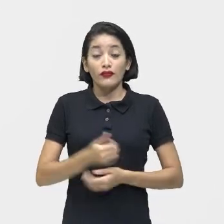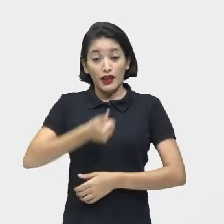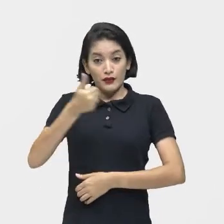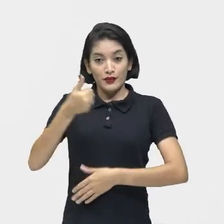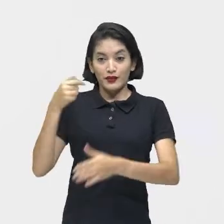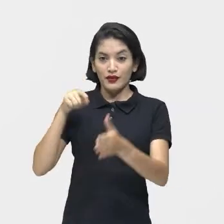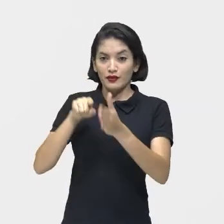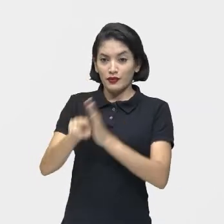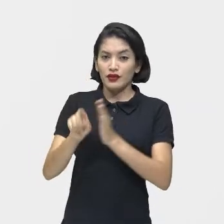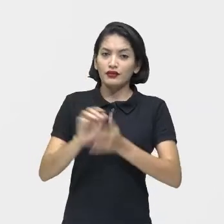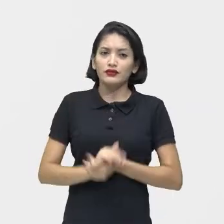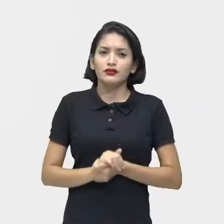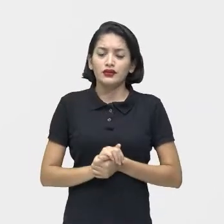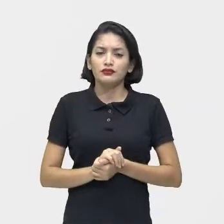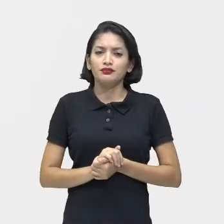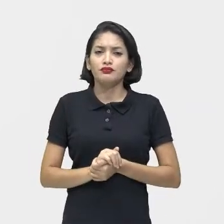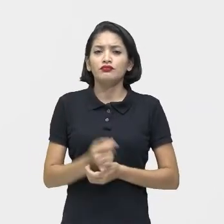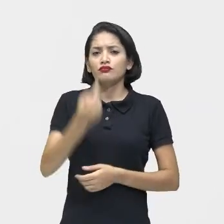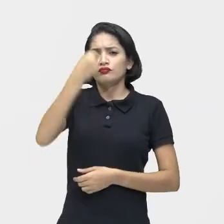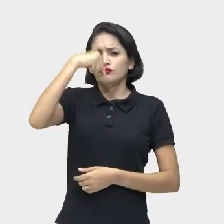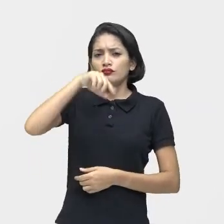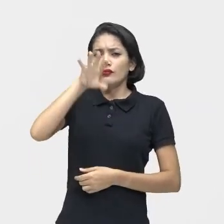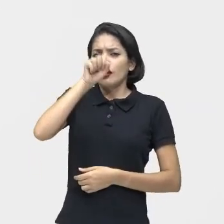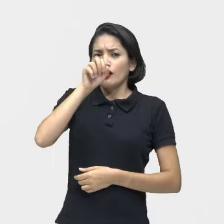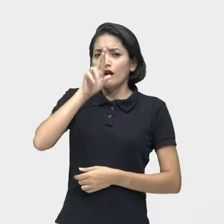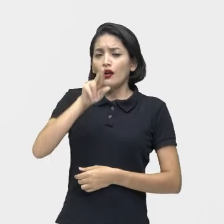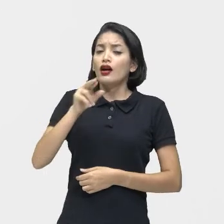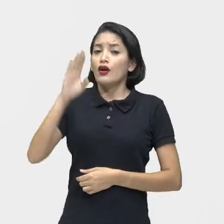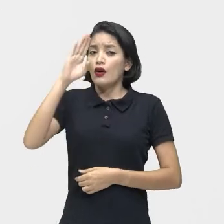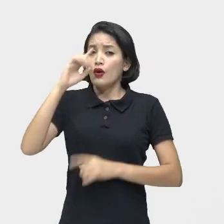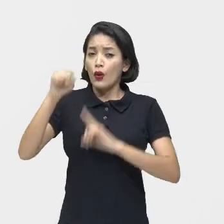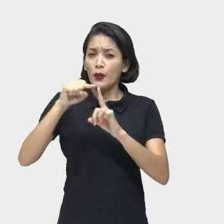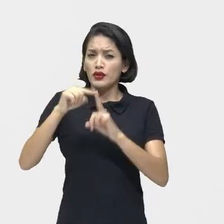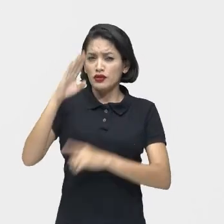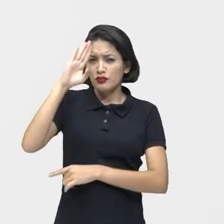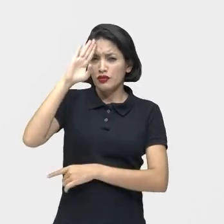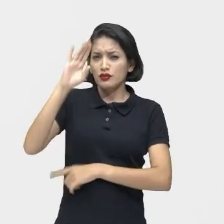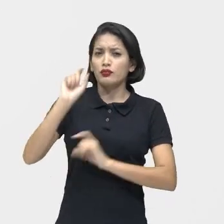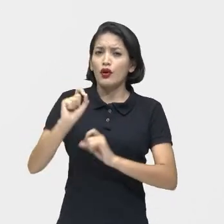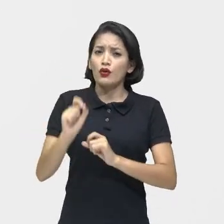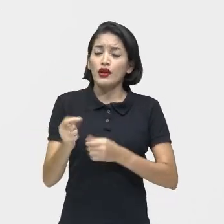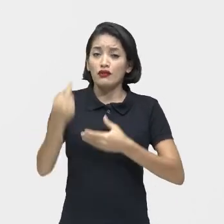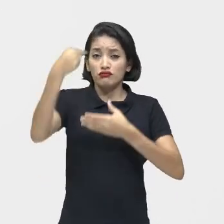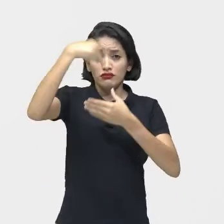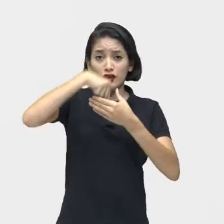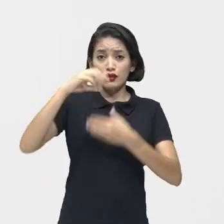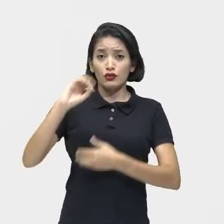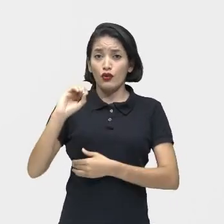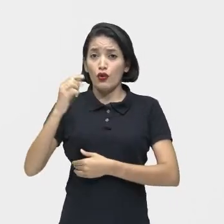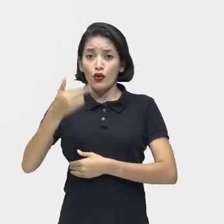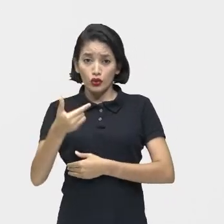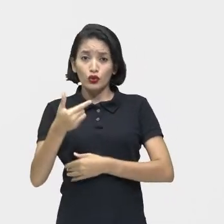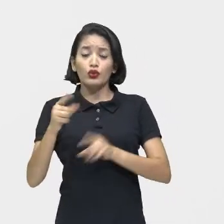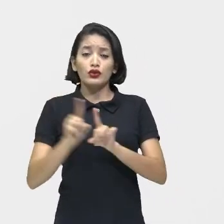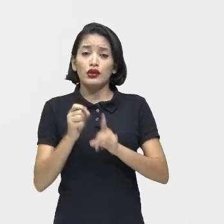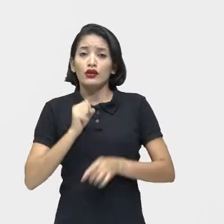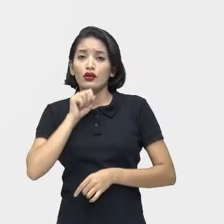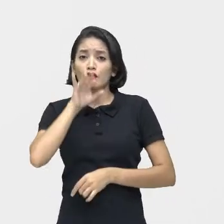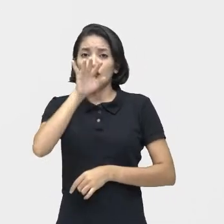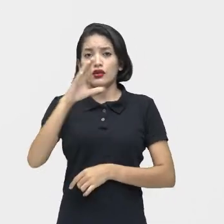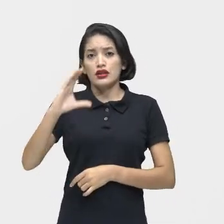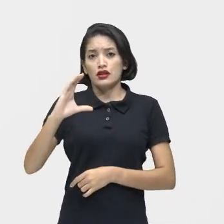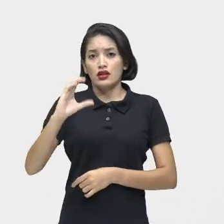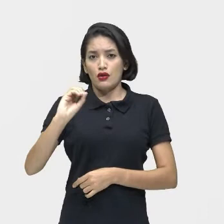Questão 1. O sistema respiratório possui como função principal permitir a entrada de oxigênio no nosso corpo e a saída de